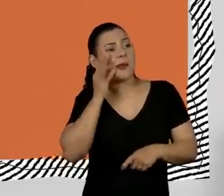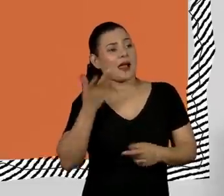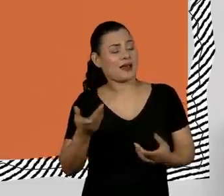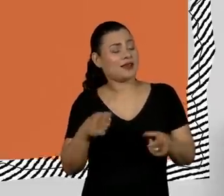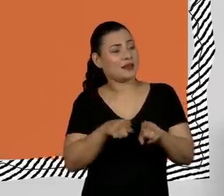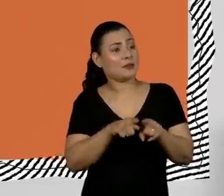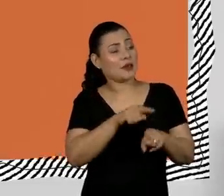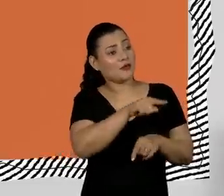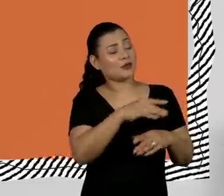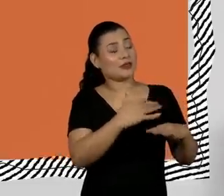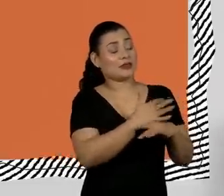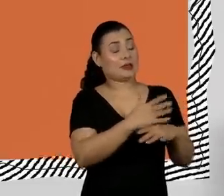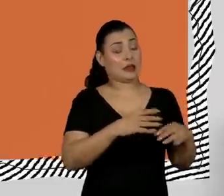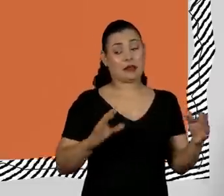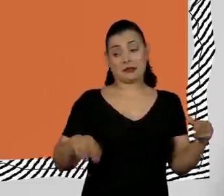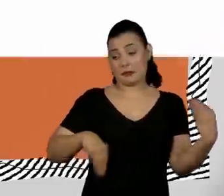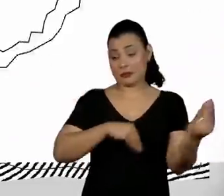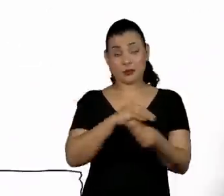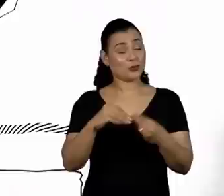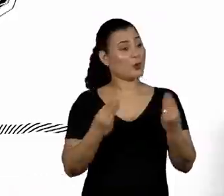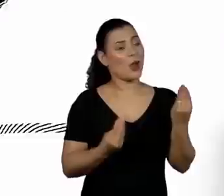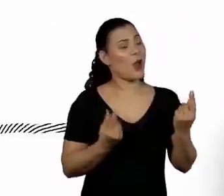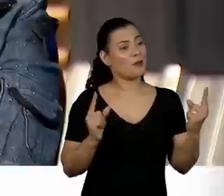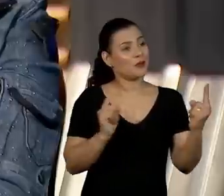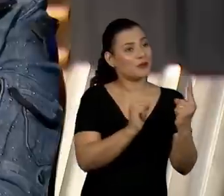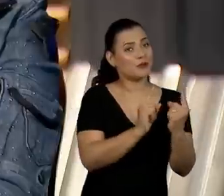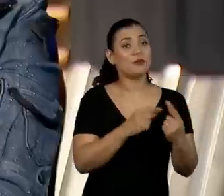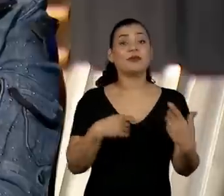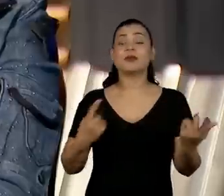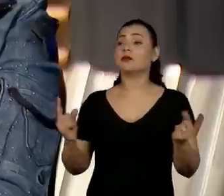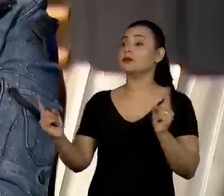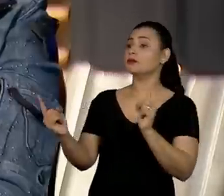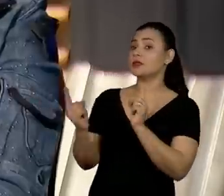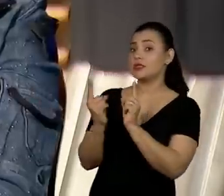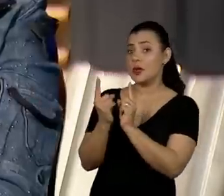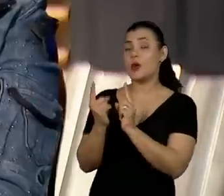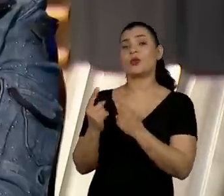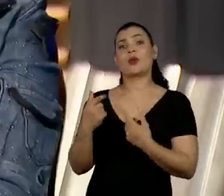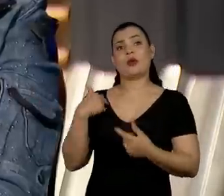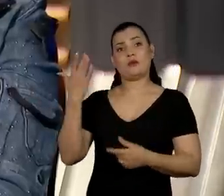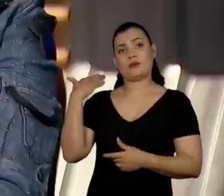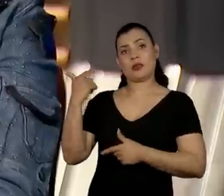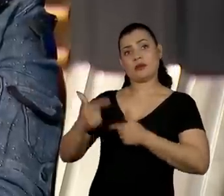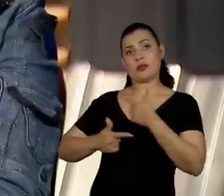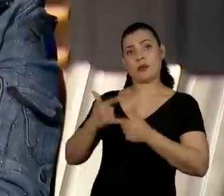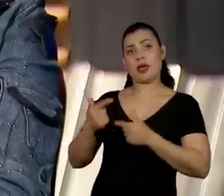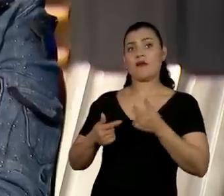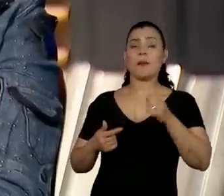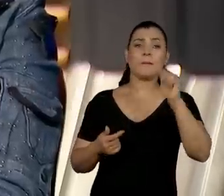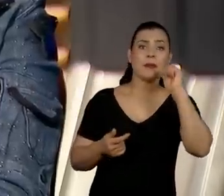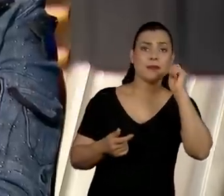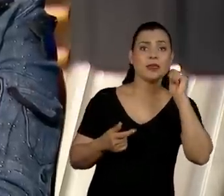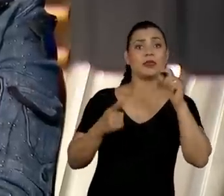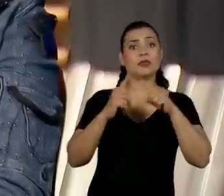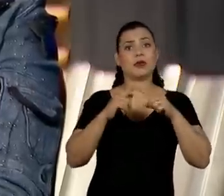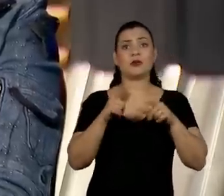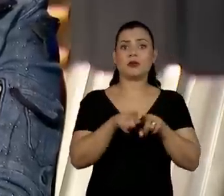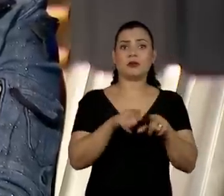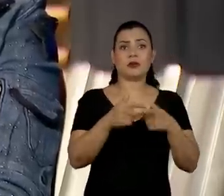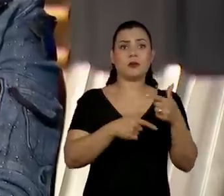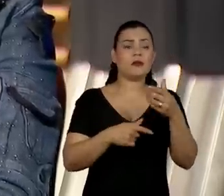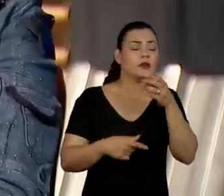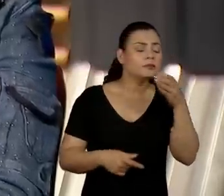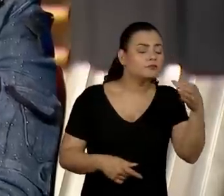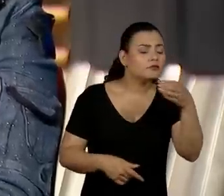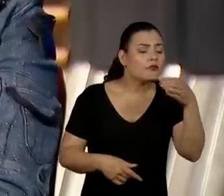você Urbana como é que foi isso a gente se encontrou eu trabalhando com bebidas eu era como ele era